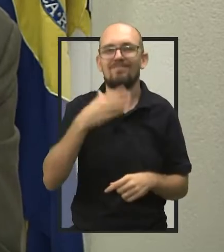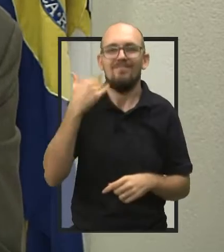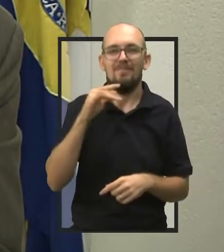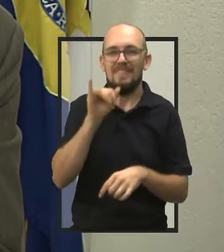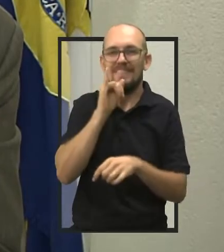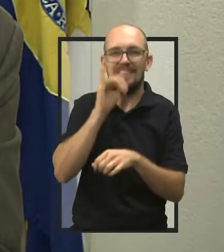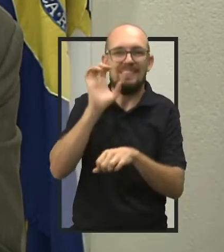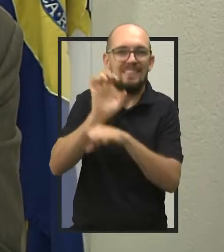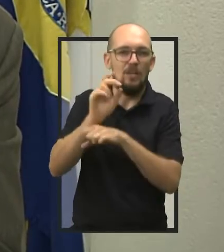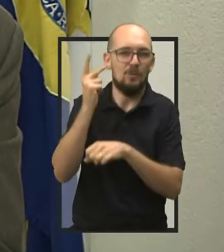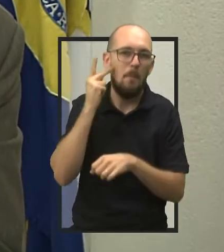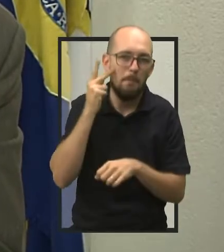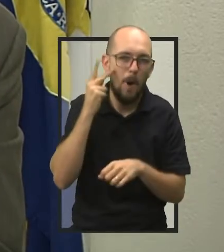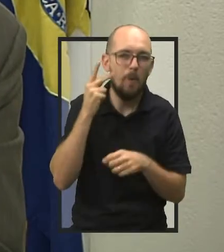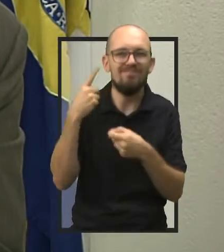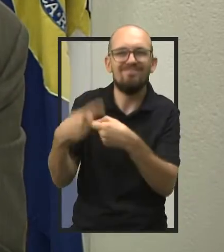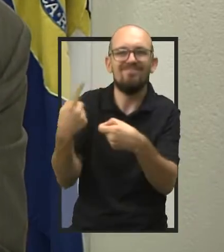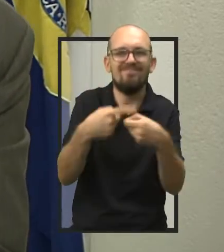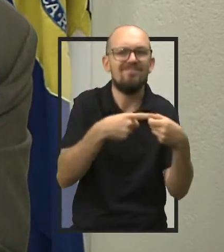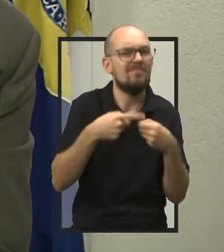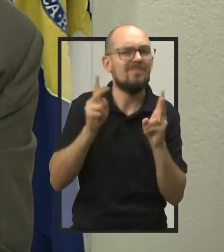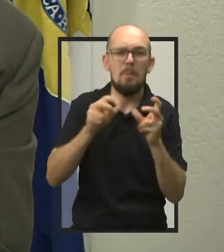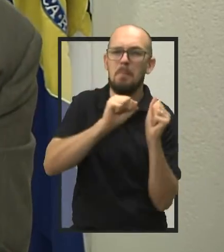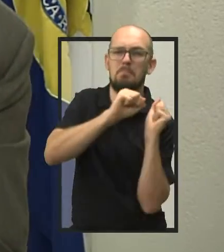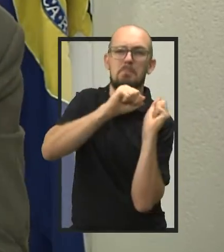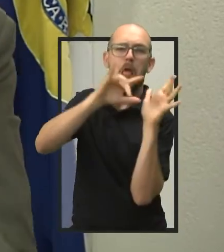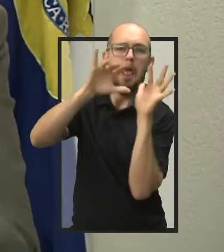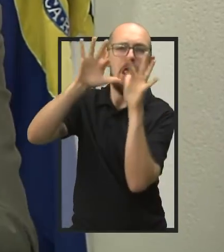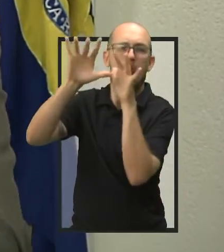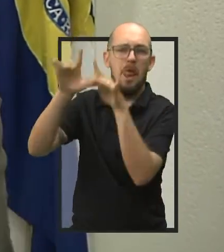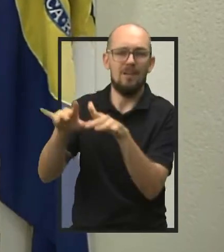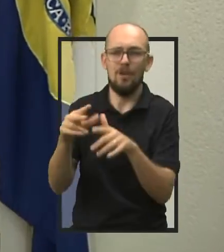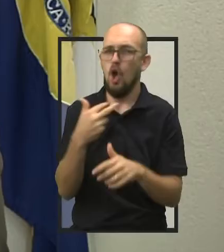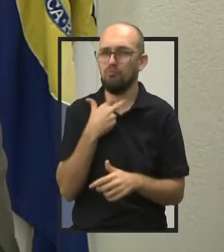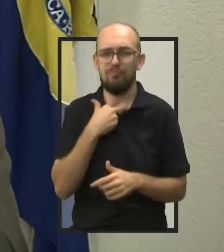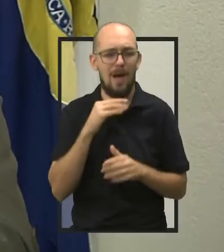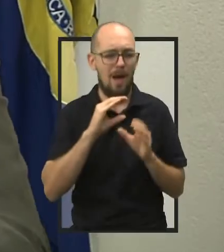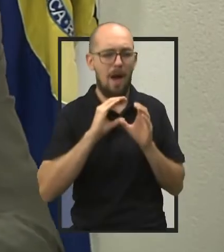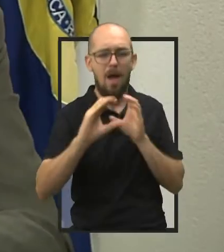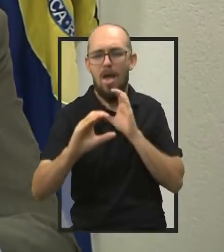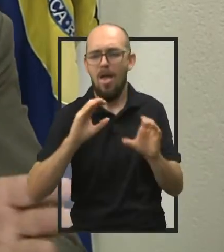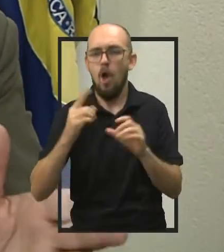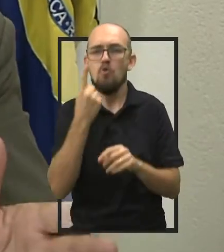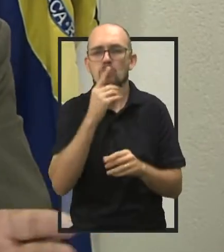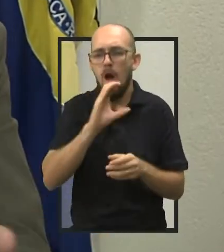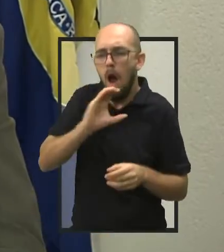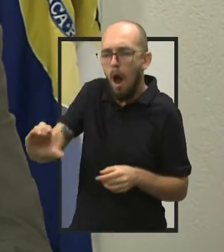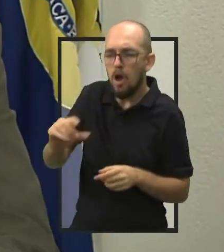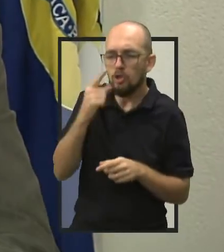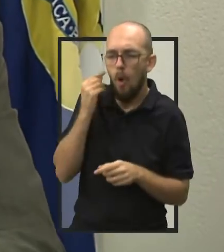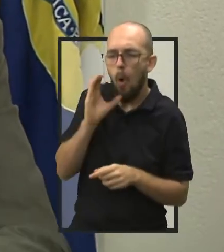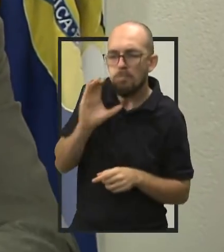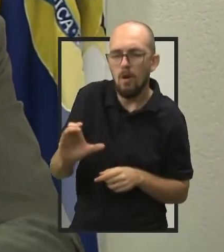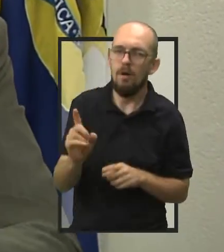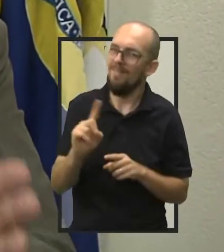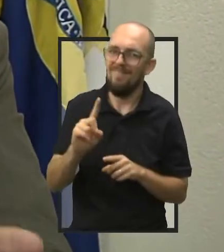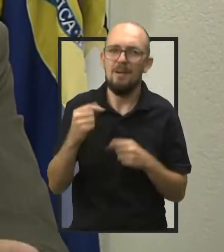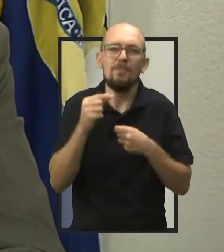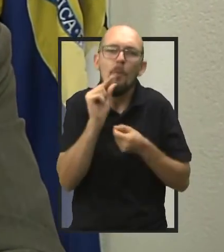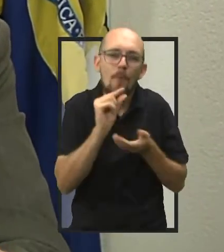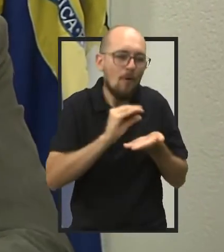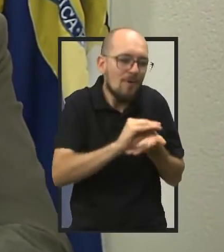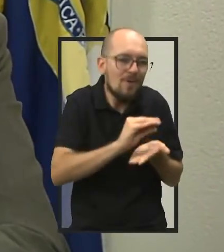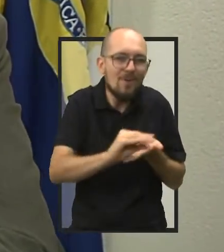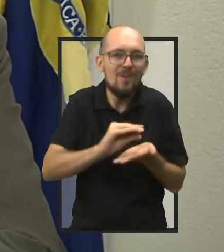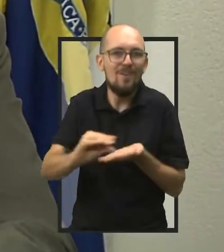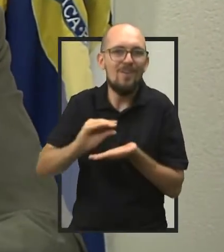interior de São Paulo vai à procura desses deputados, então não dá para eles direcionar recursos para uma cidade só. Então é um pouco para cada um, e a gente fez aquelas